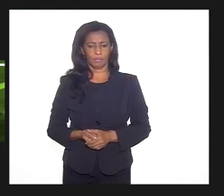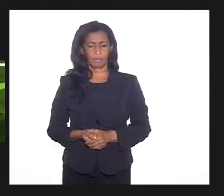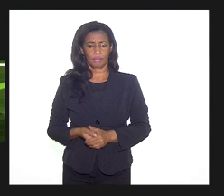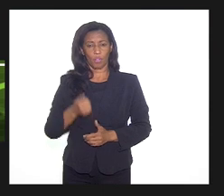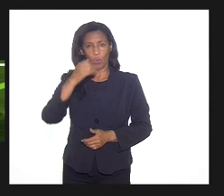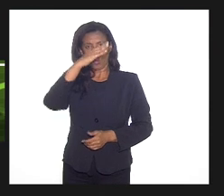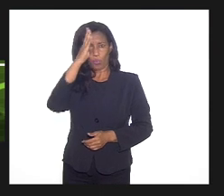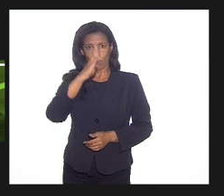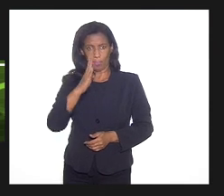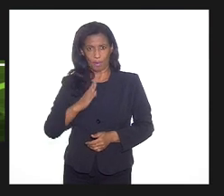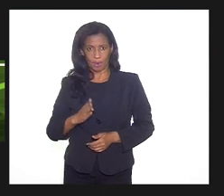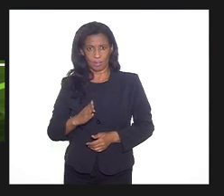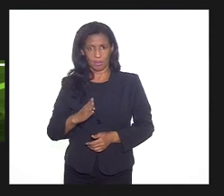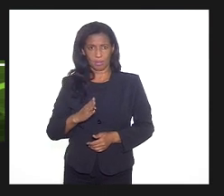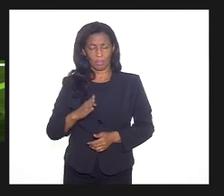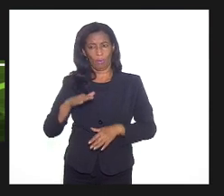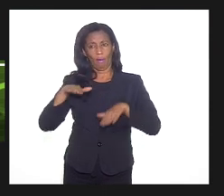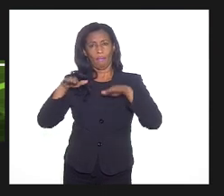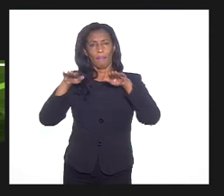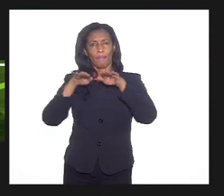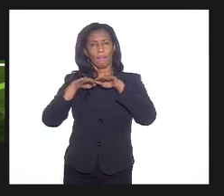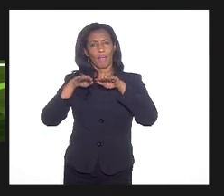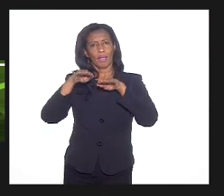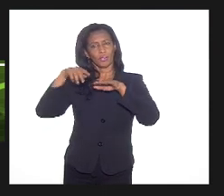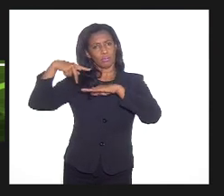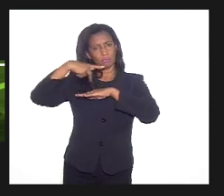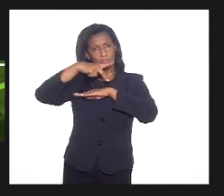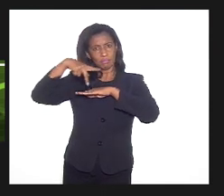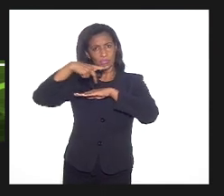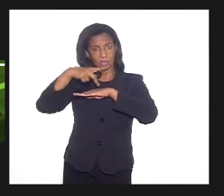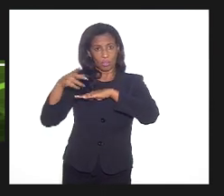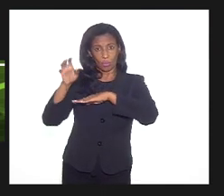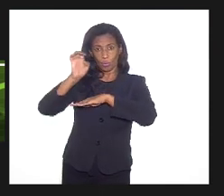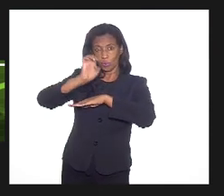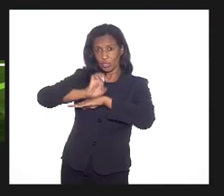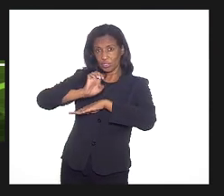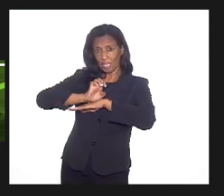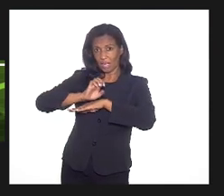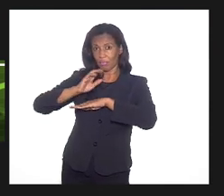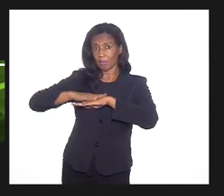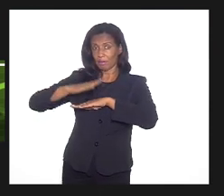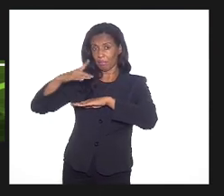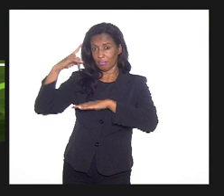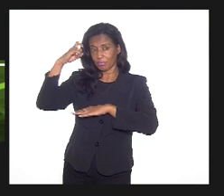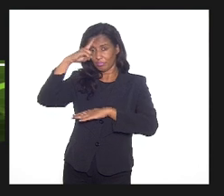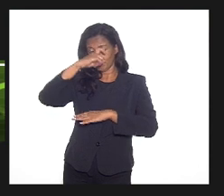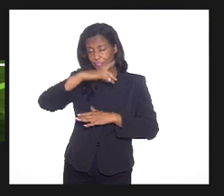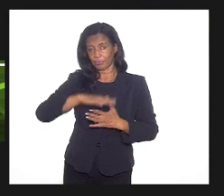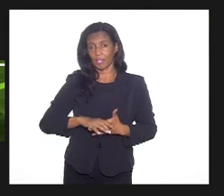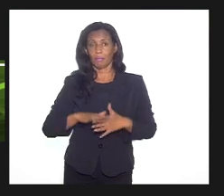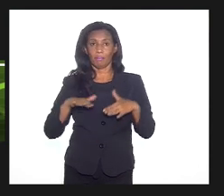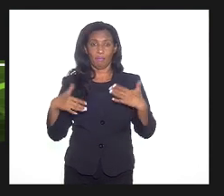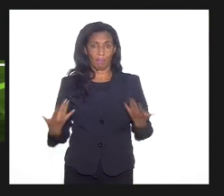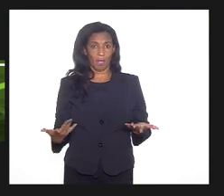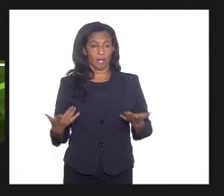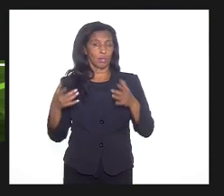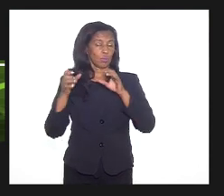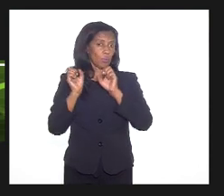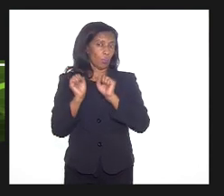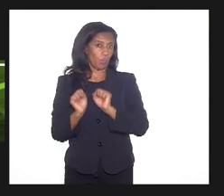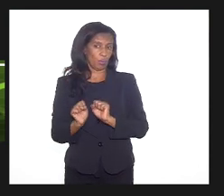o Brasil, né, a média nacional, o Estado era para estar numa situação mais delicada e, no entanto, o